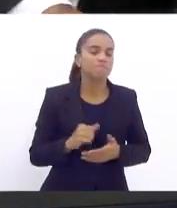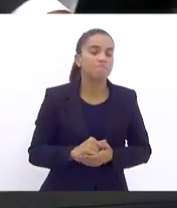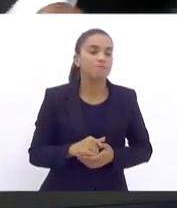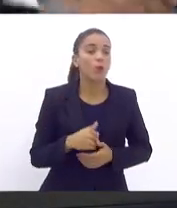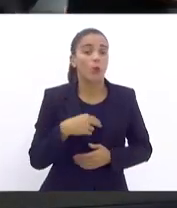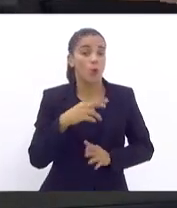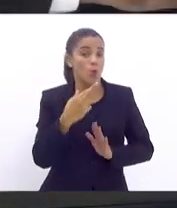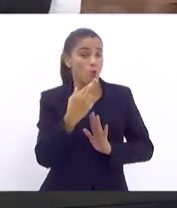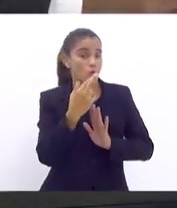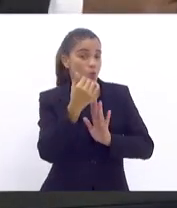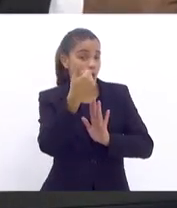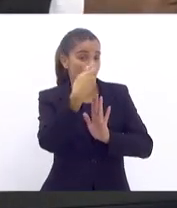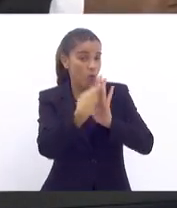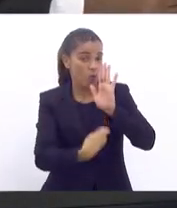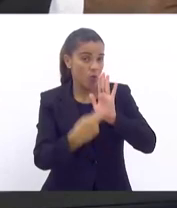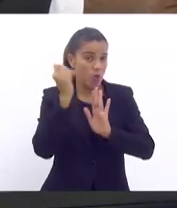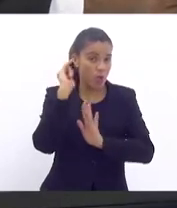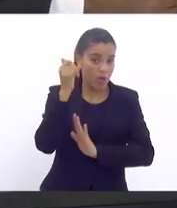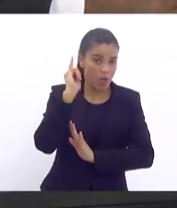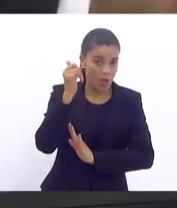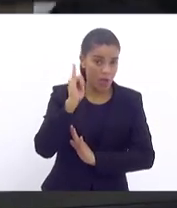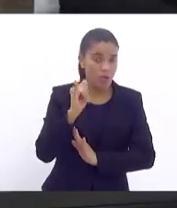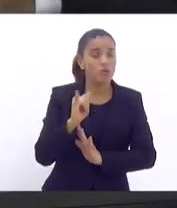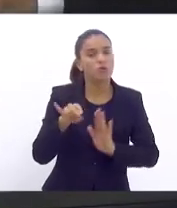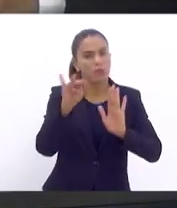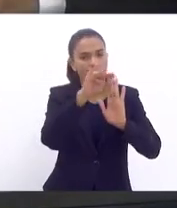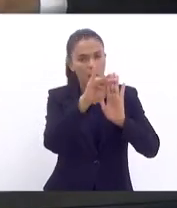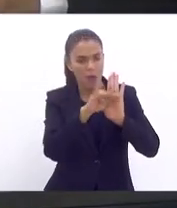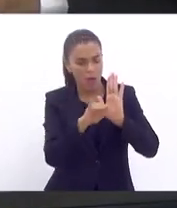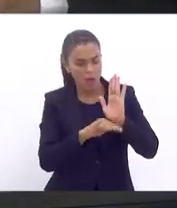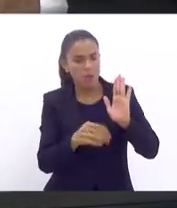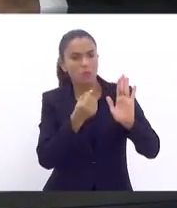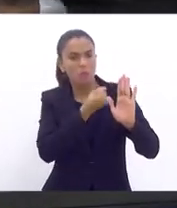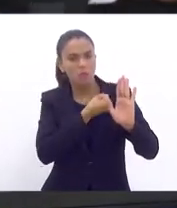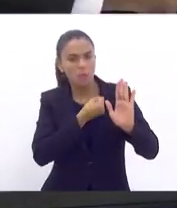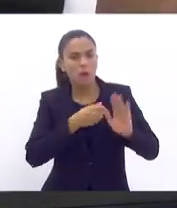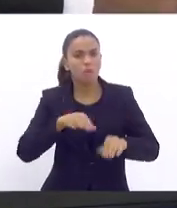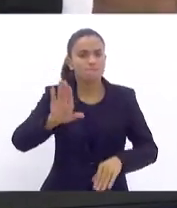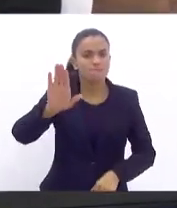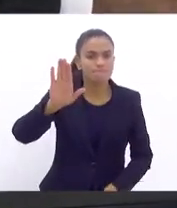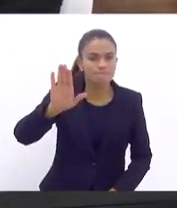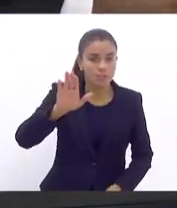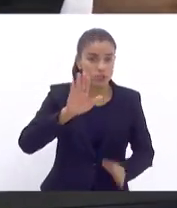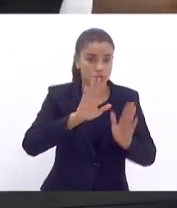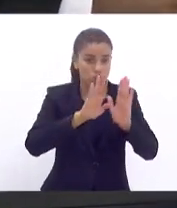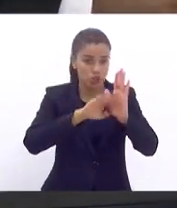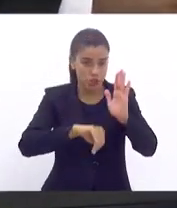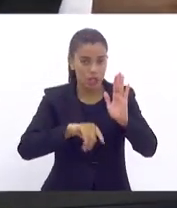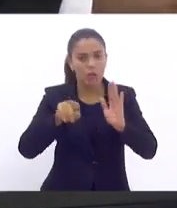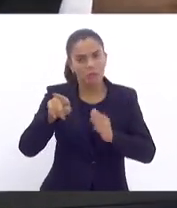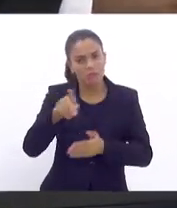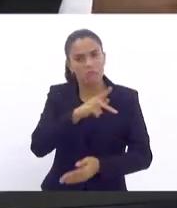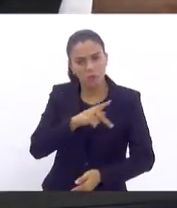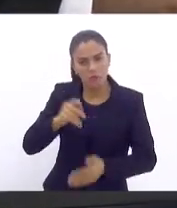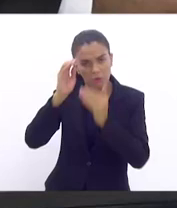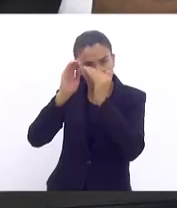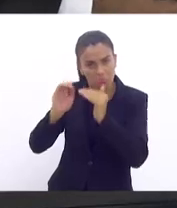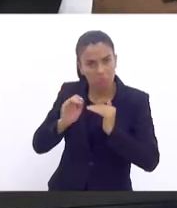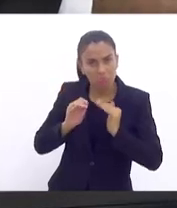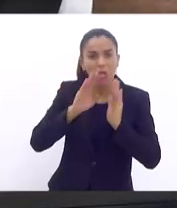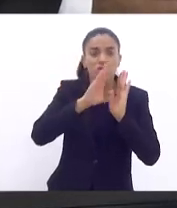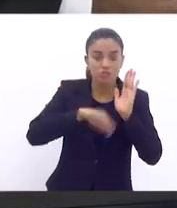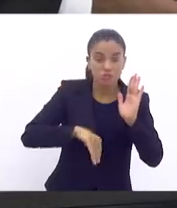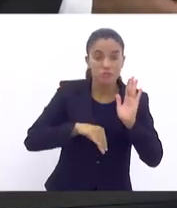o relator de um parecer entra em Pauta ele não está presente peço para por favor retire aí vossa excelência Ok